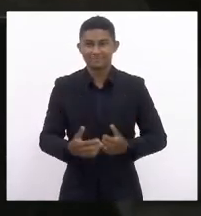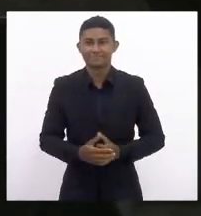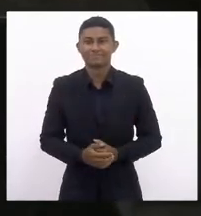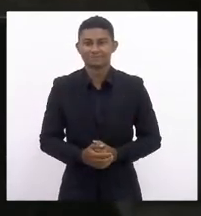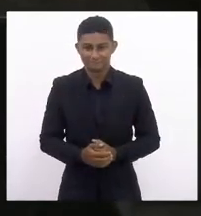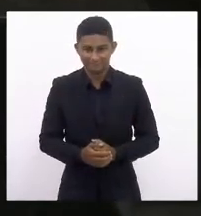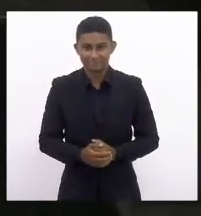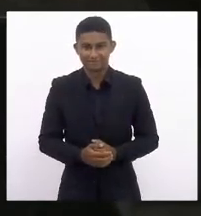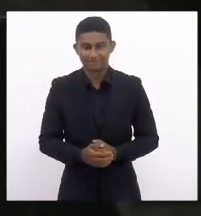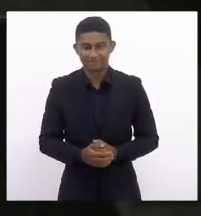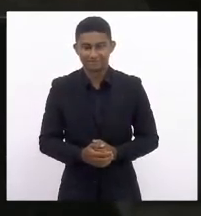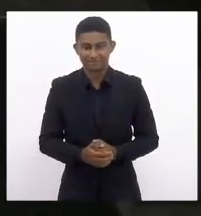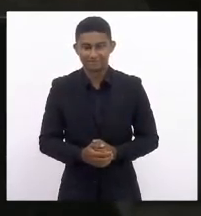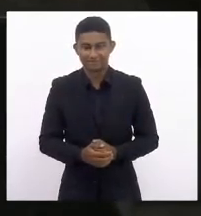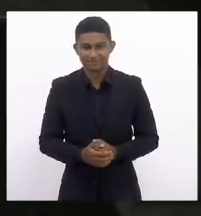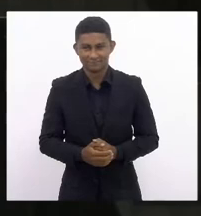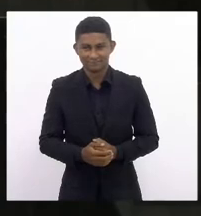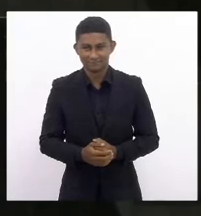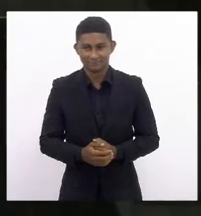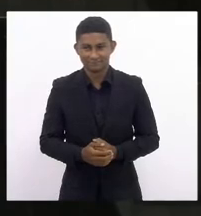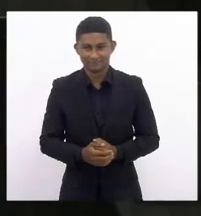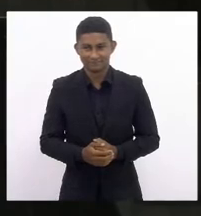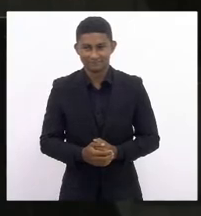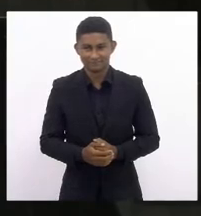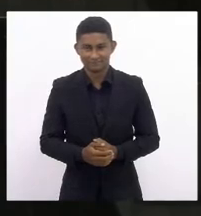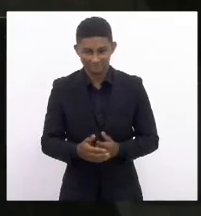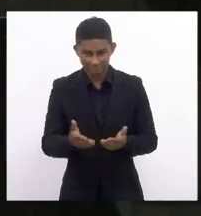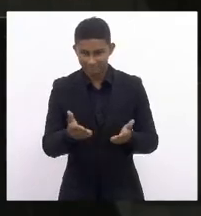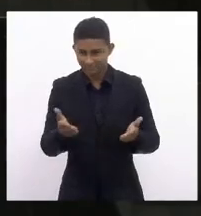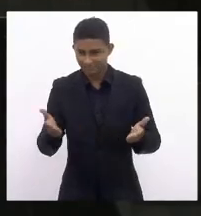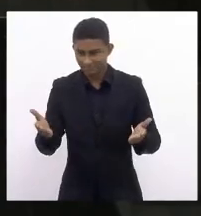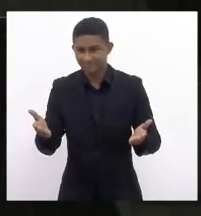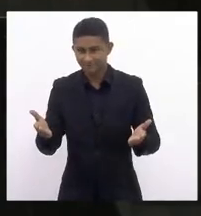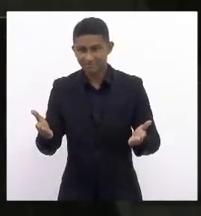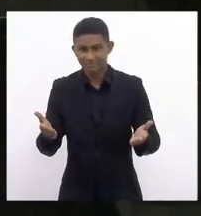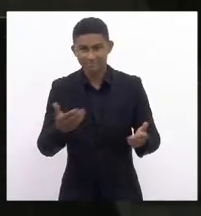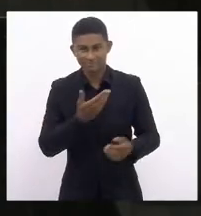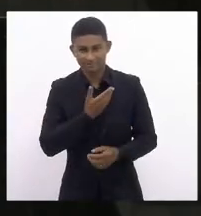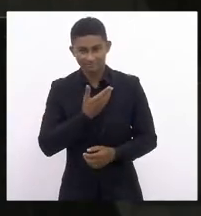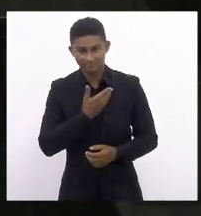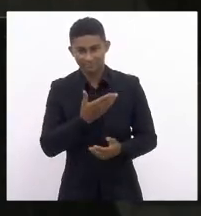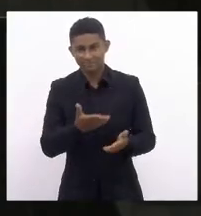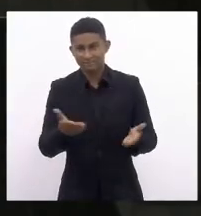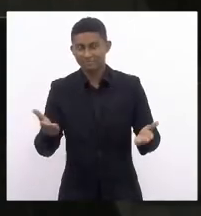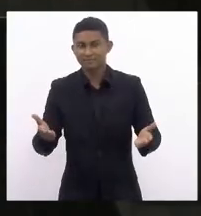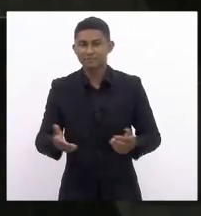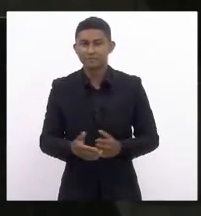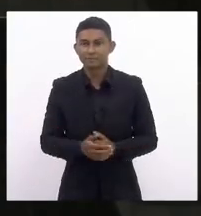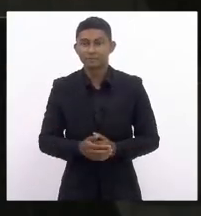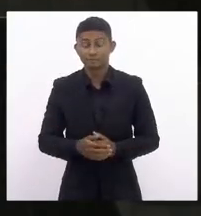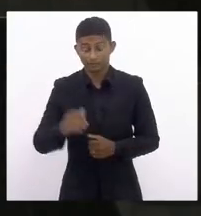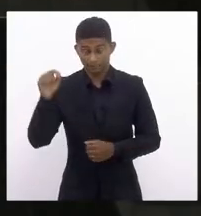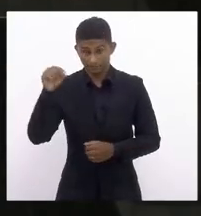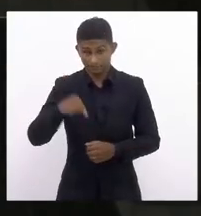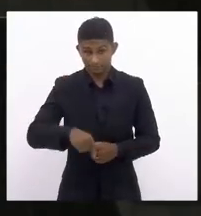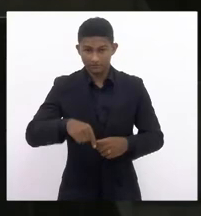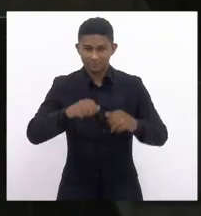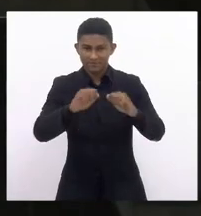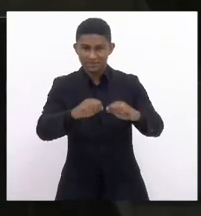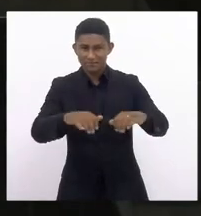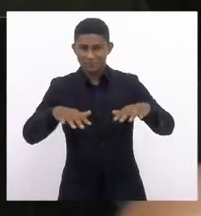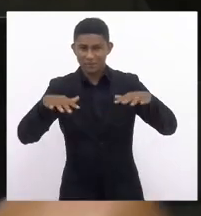minhas senhoras e meus senhores, pedindo o expediente